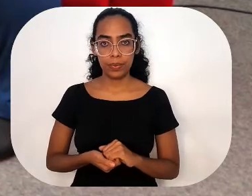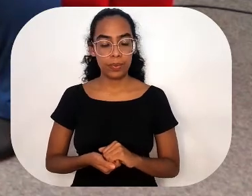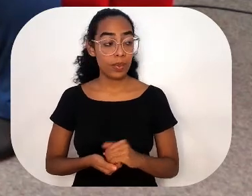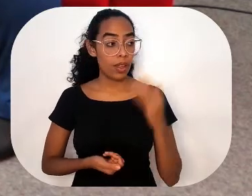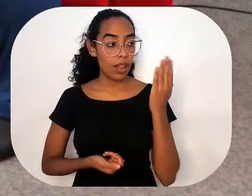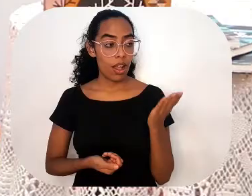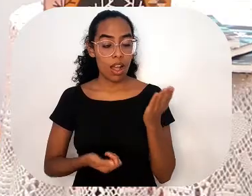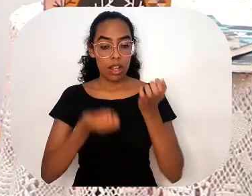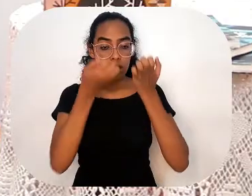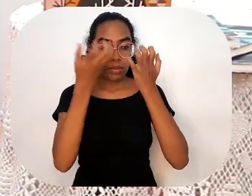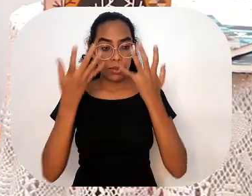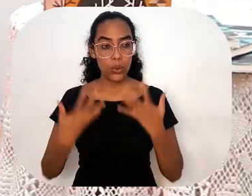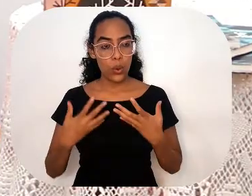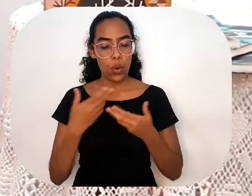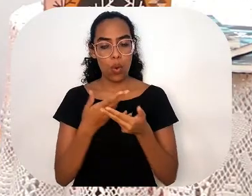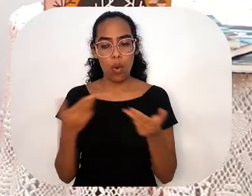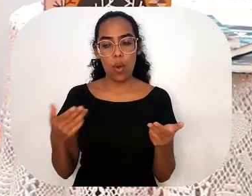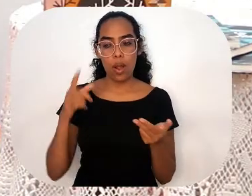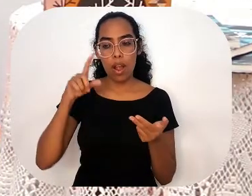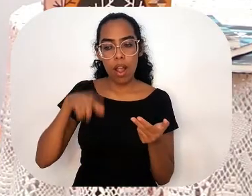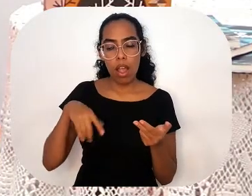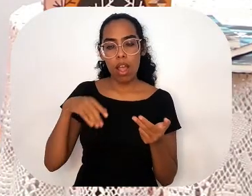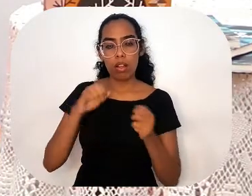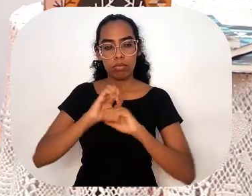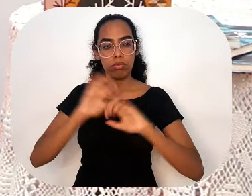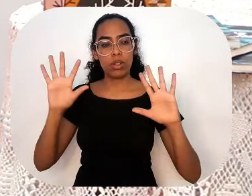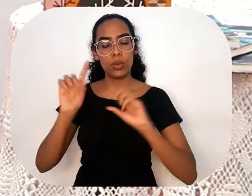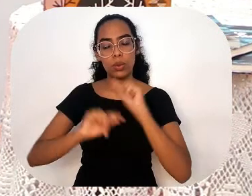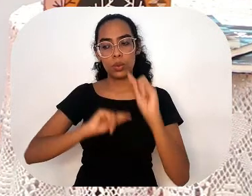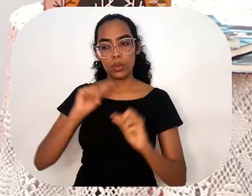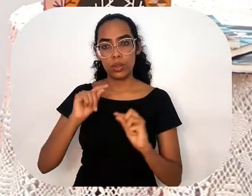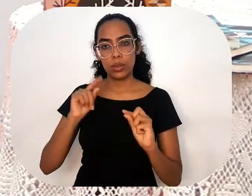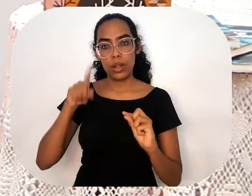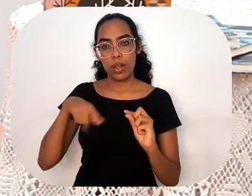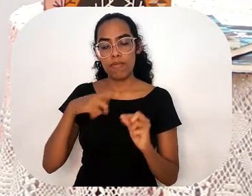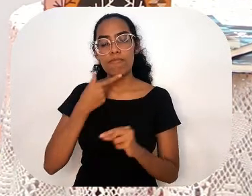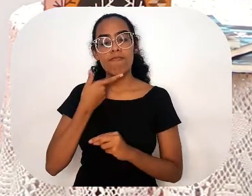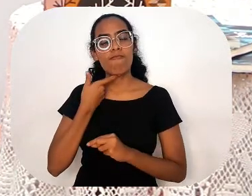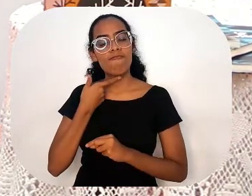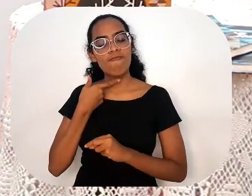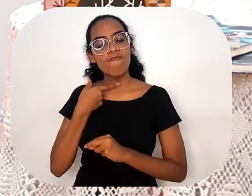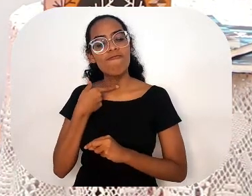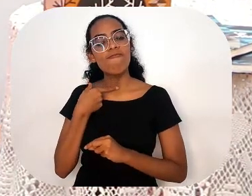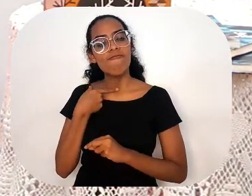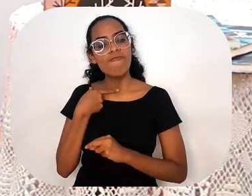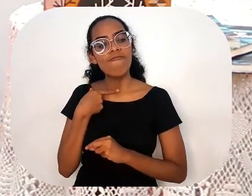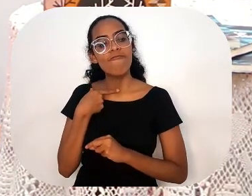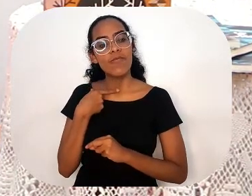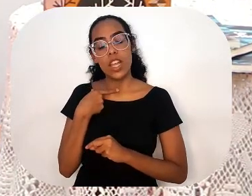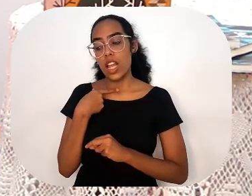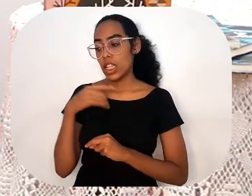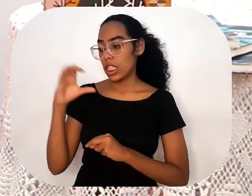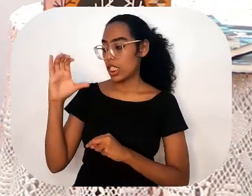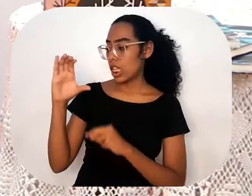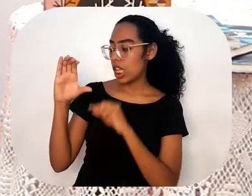de uma coisa que eu acho quem é claro que a gente tem que colocar aqui também que é exatamente a vontade de de